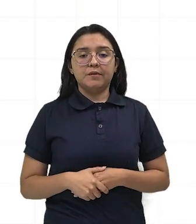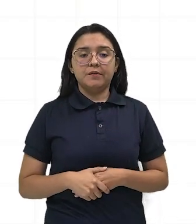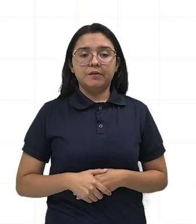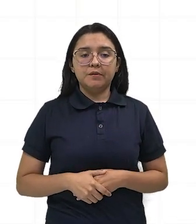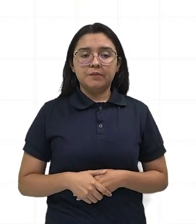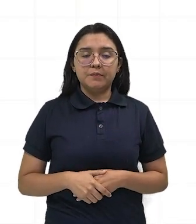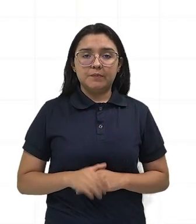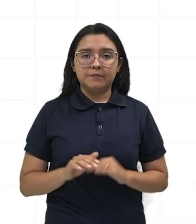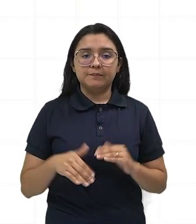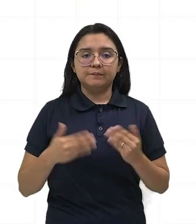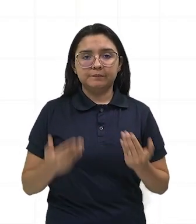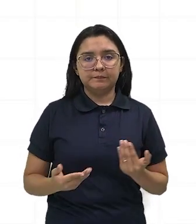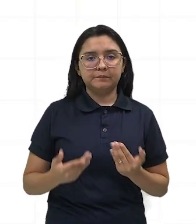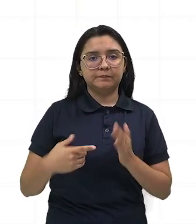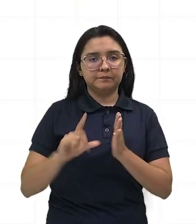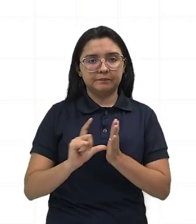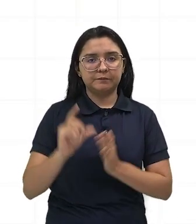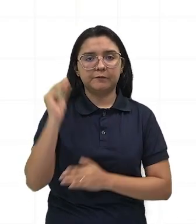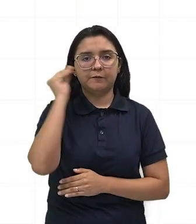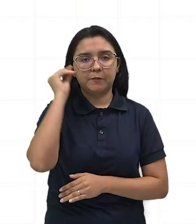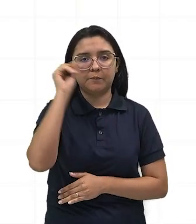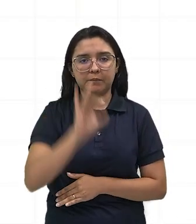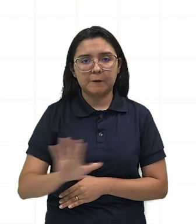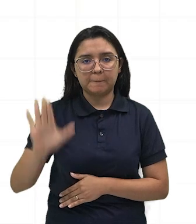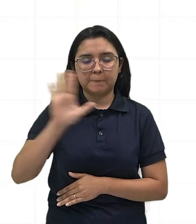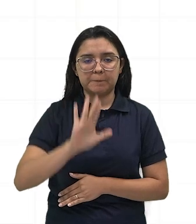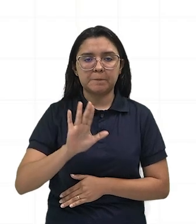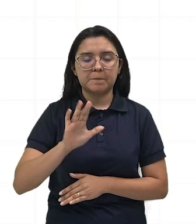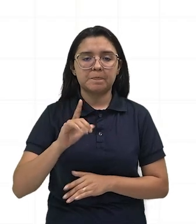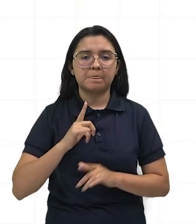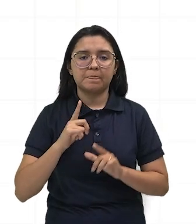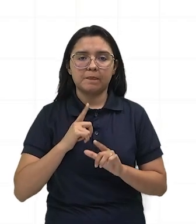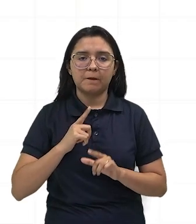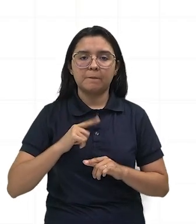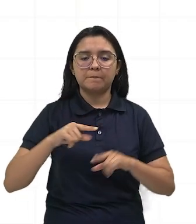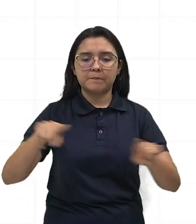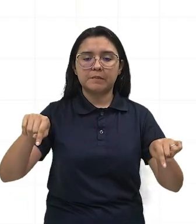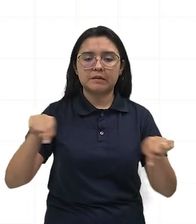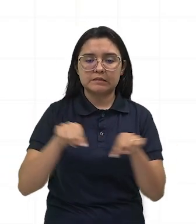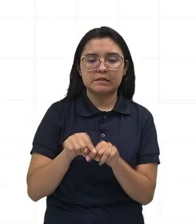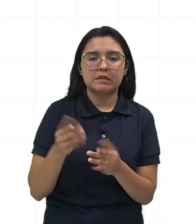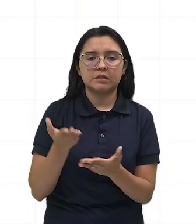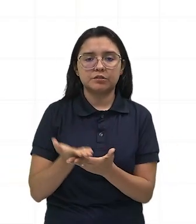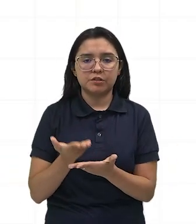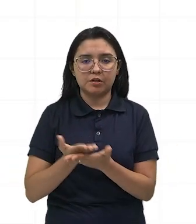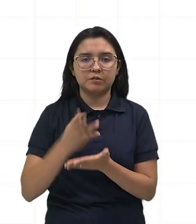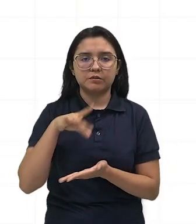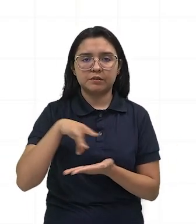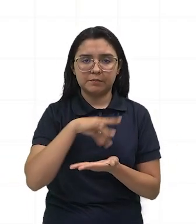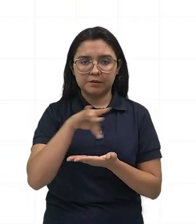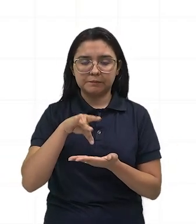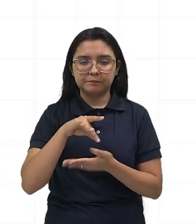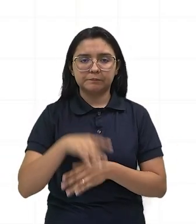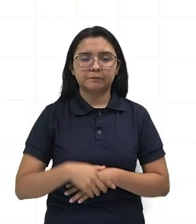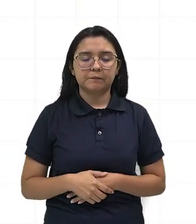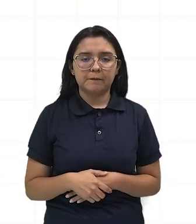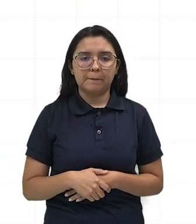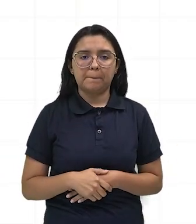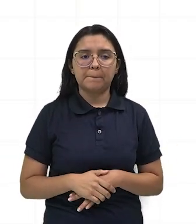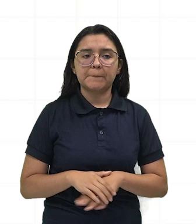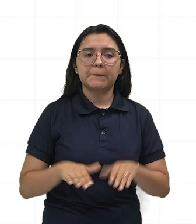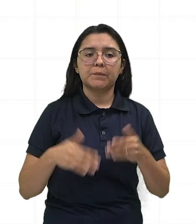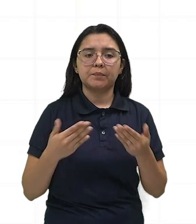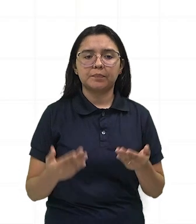há pouco uma fotografia, né, de uma sala de aula do Centro de Mídias de Educação do Amazonas, o CMEAN. Então,